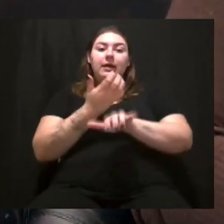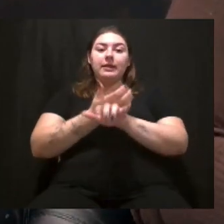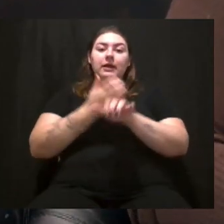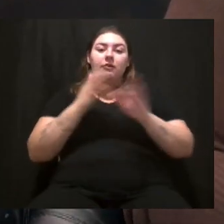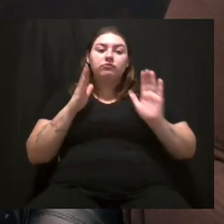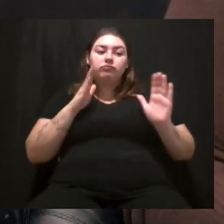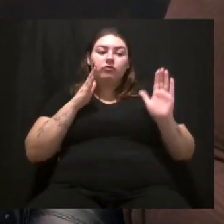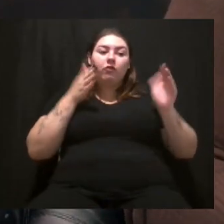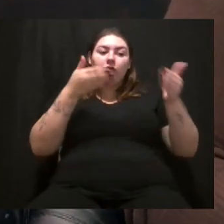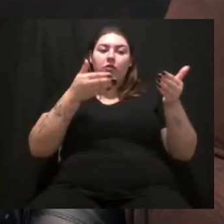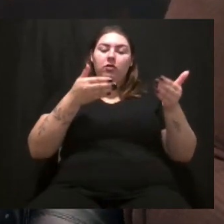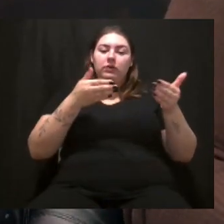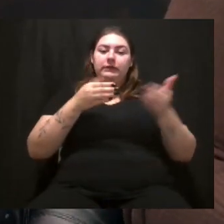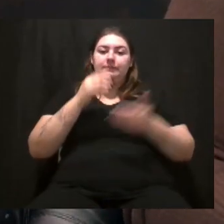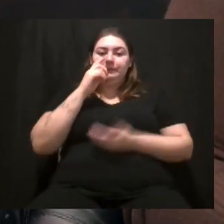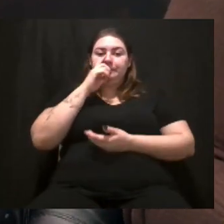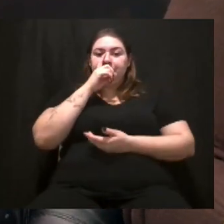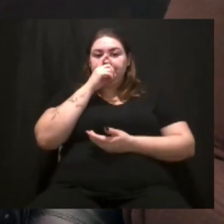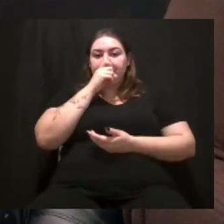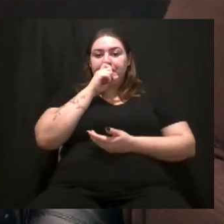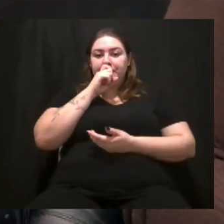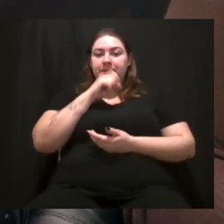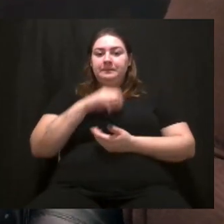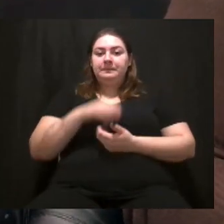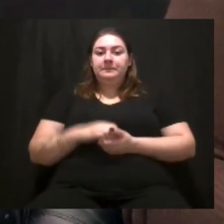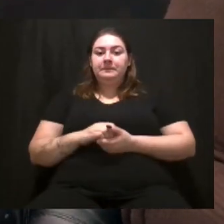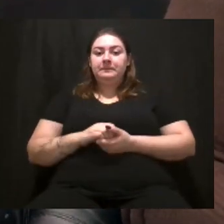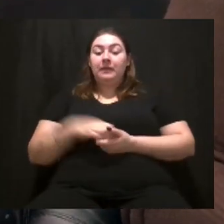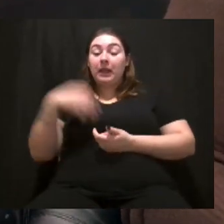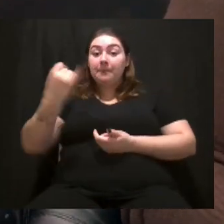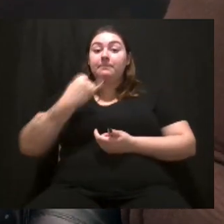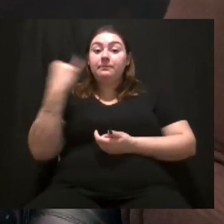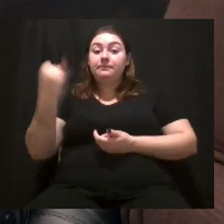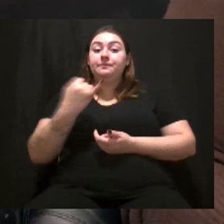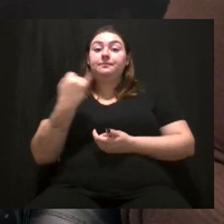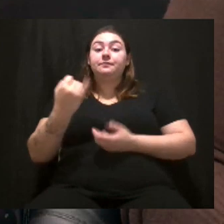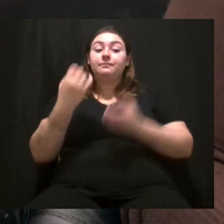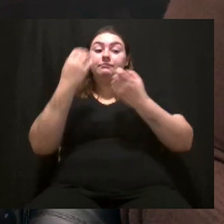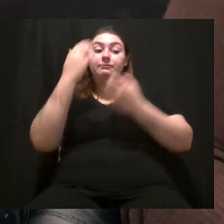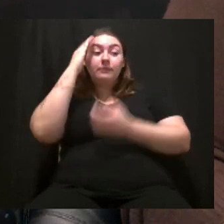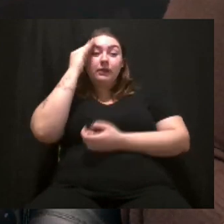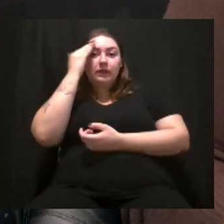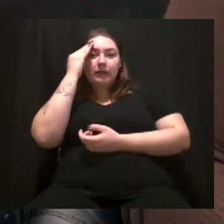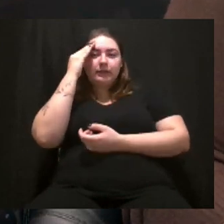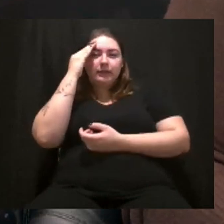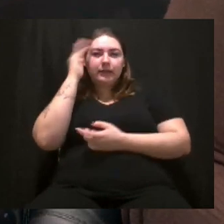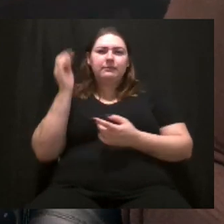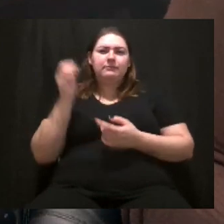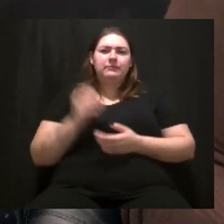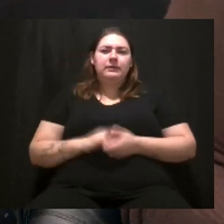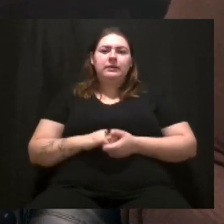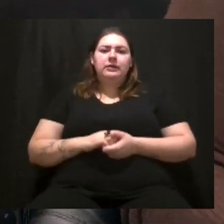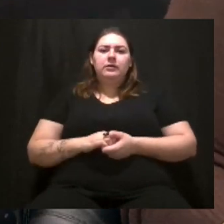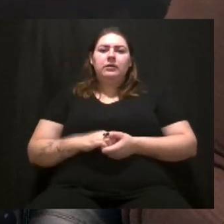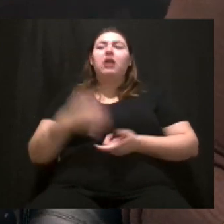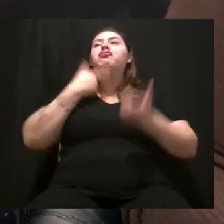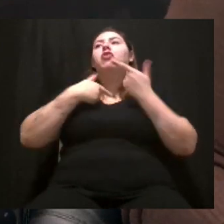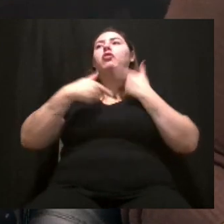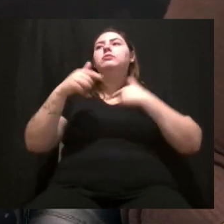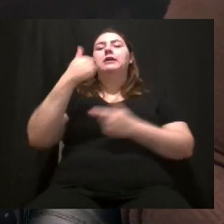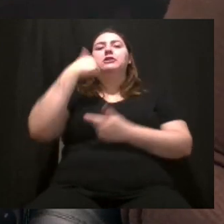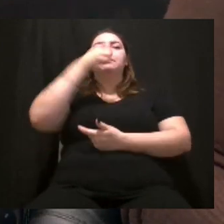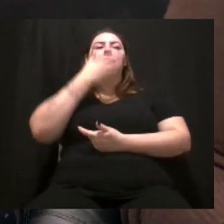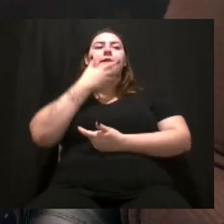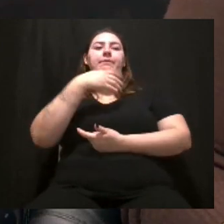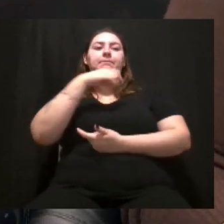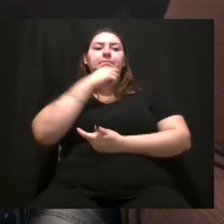um tradicional. Então, assim, é importante fazer essa consideração para que não se sobreponha somente à vontade do pai, da mãe, mas